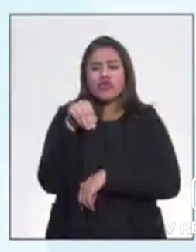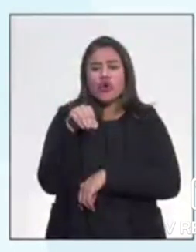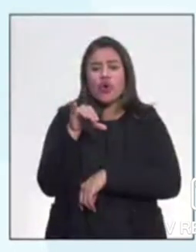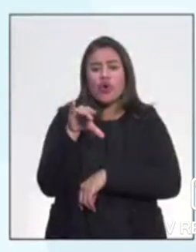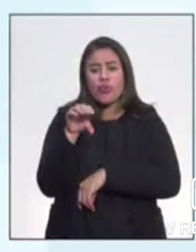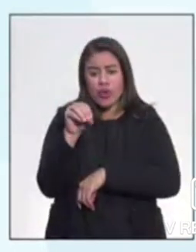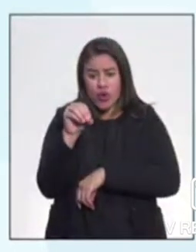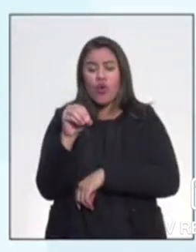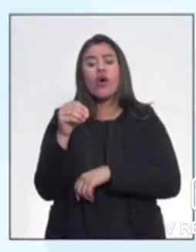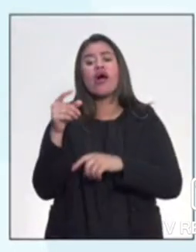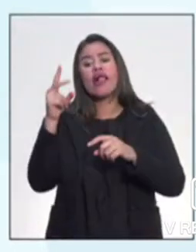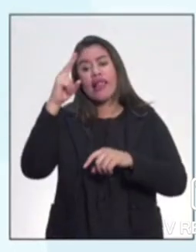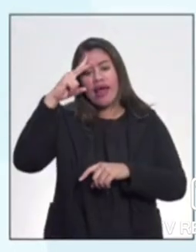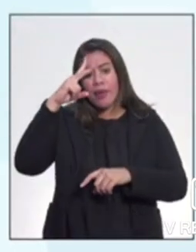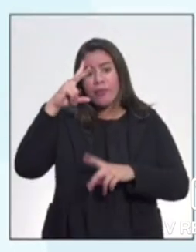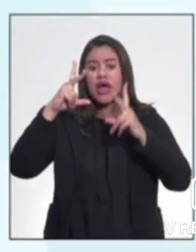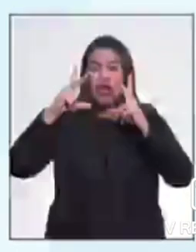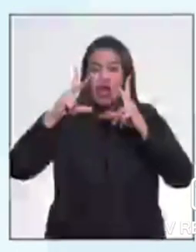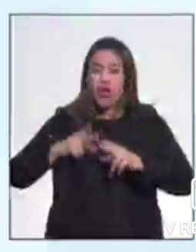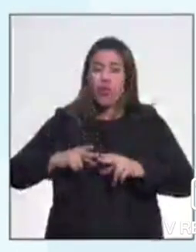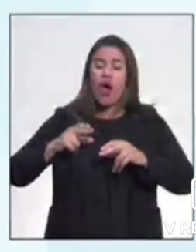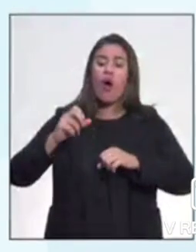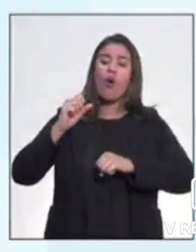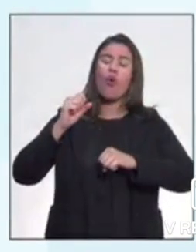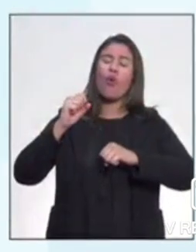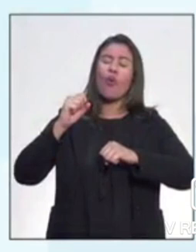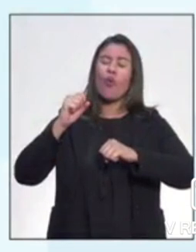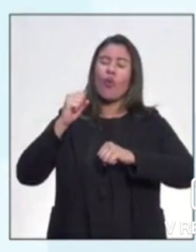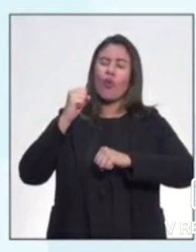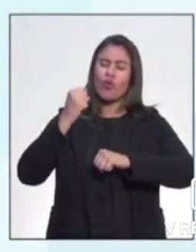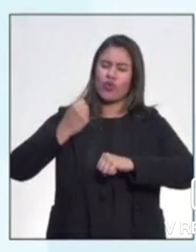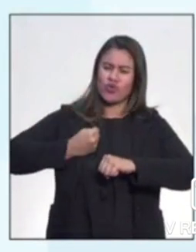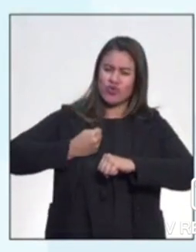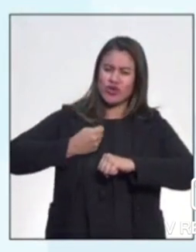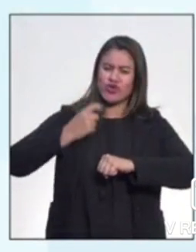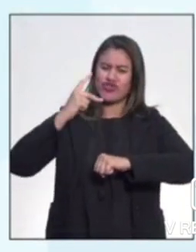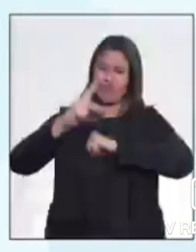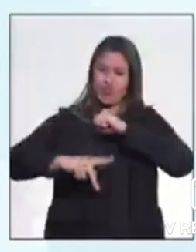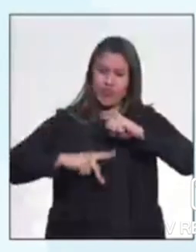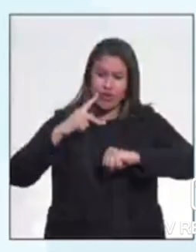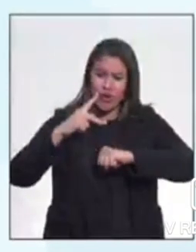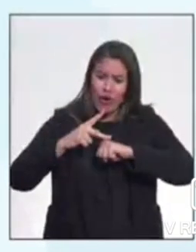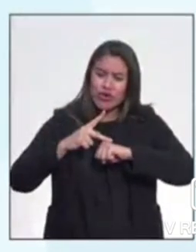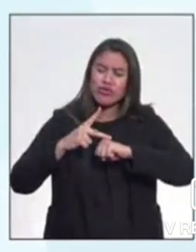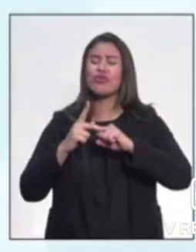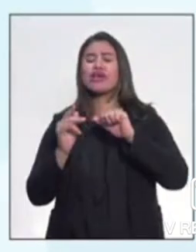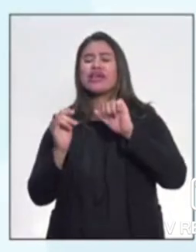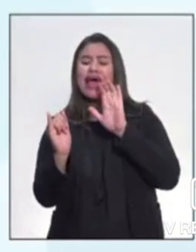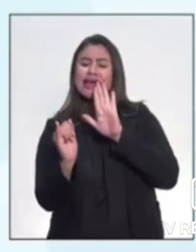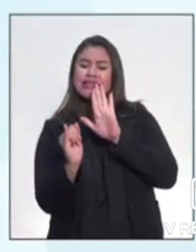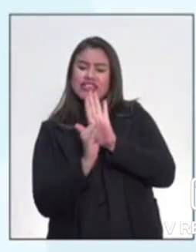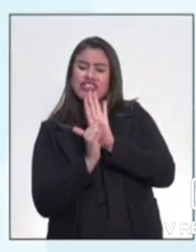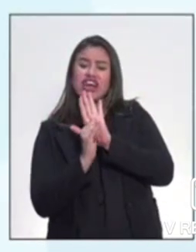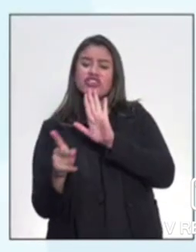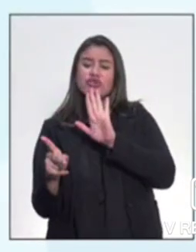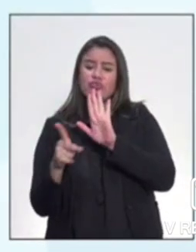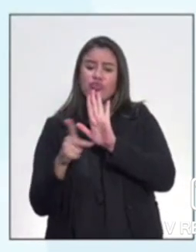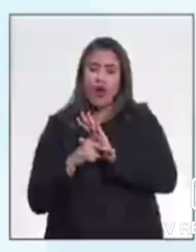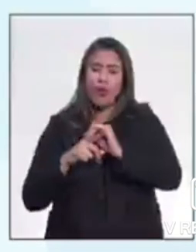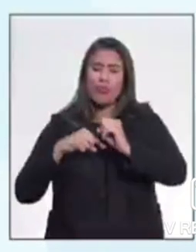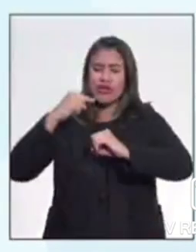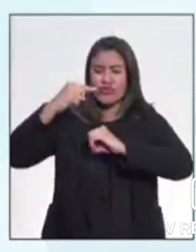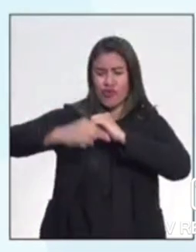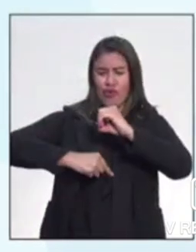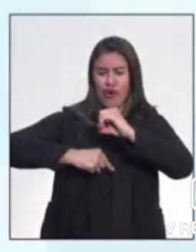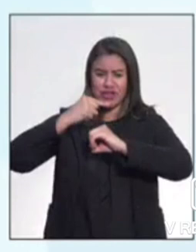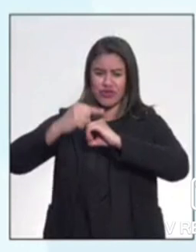ao número de próton, que é a identidade do átomo. Então, a primeira resposta é qual é o